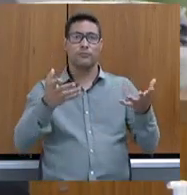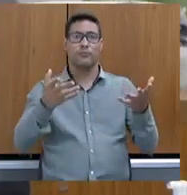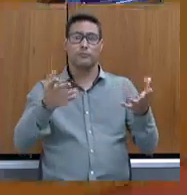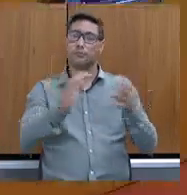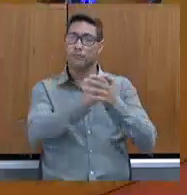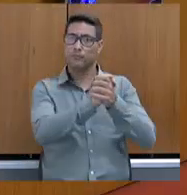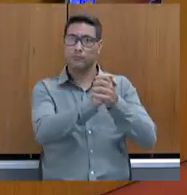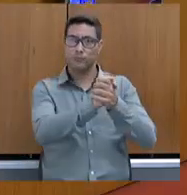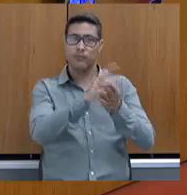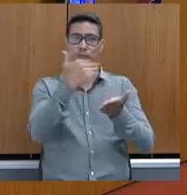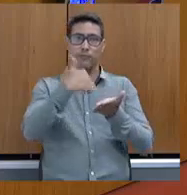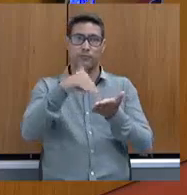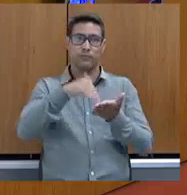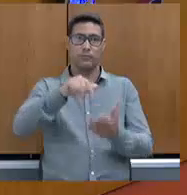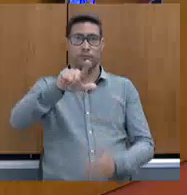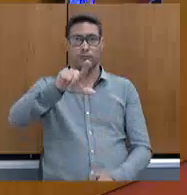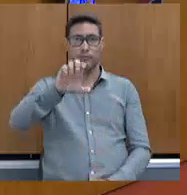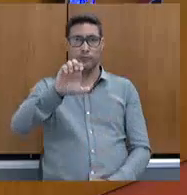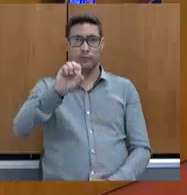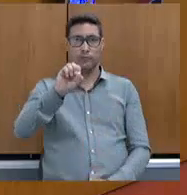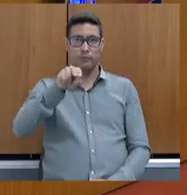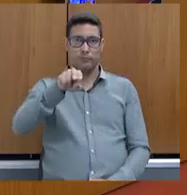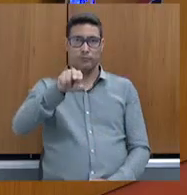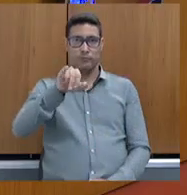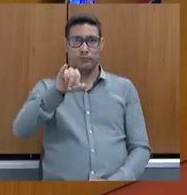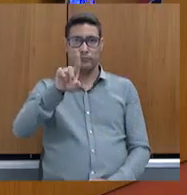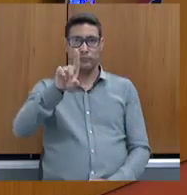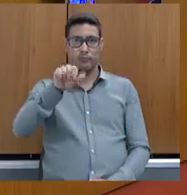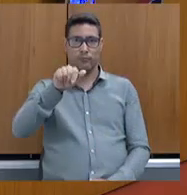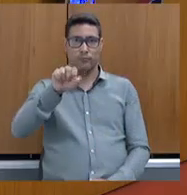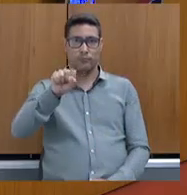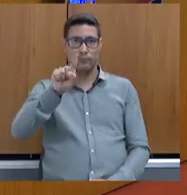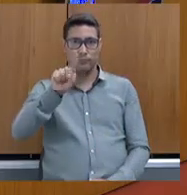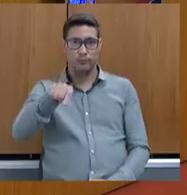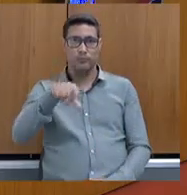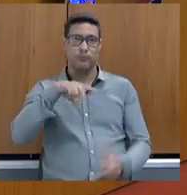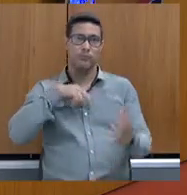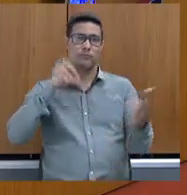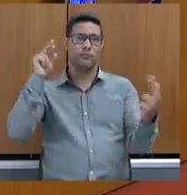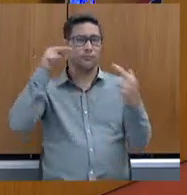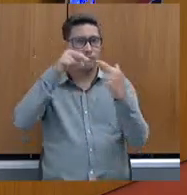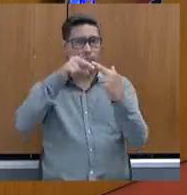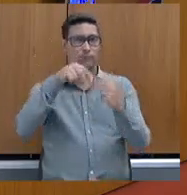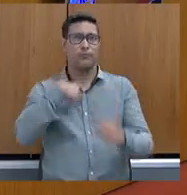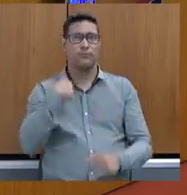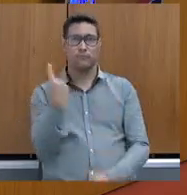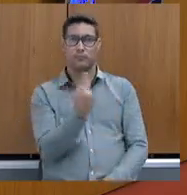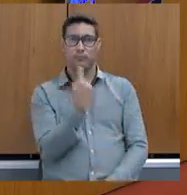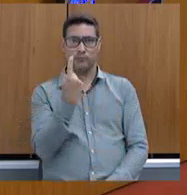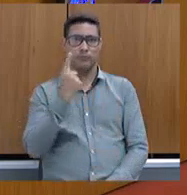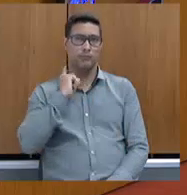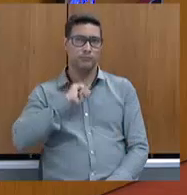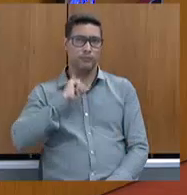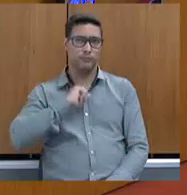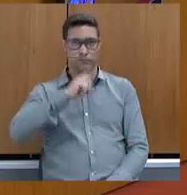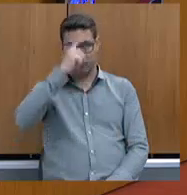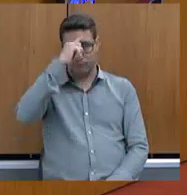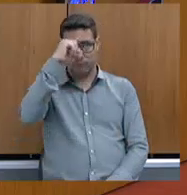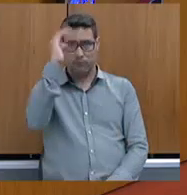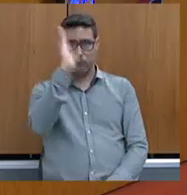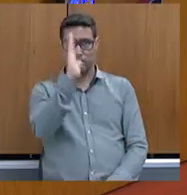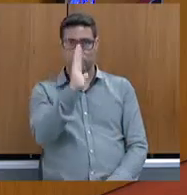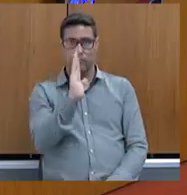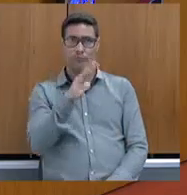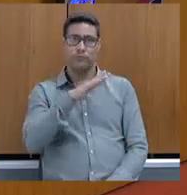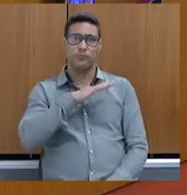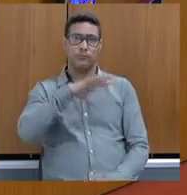secretário Leônidas e toda sua equipe secretário Leônidas é um referência para nós para Minas para o Brasil e para